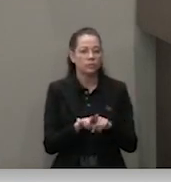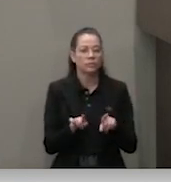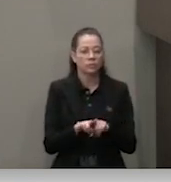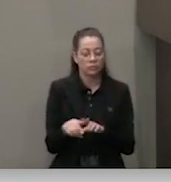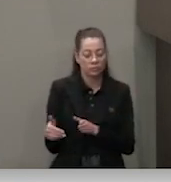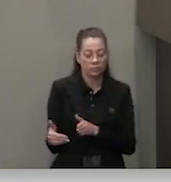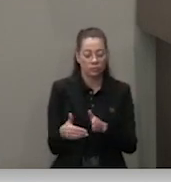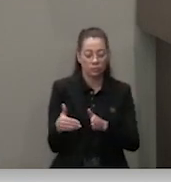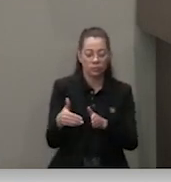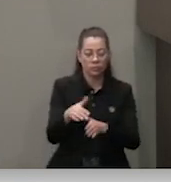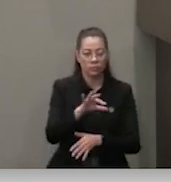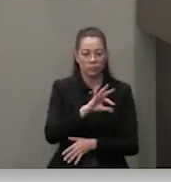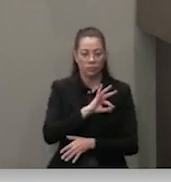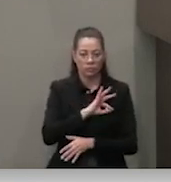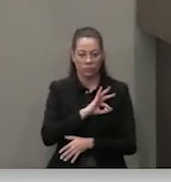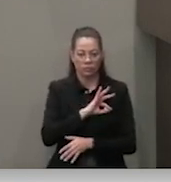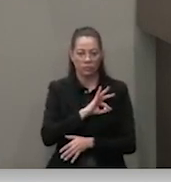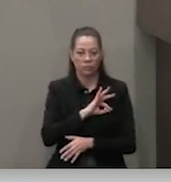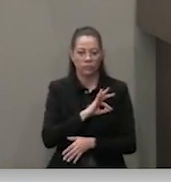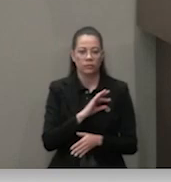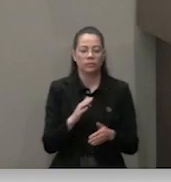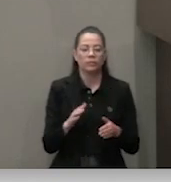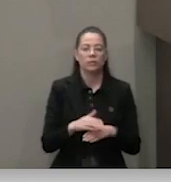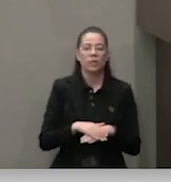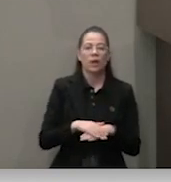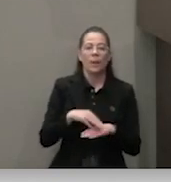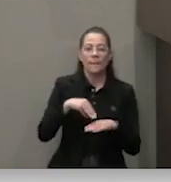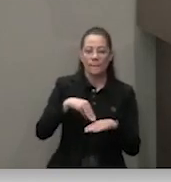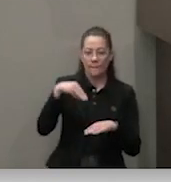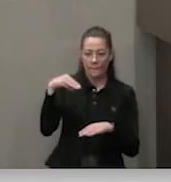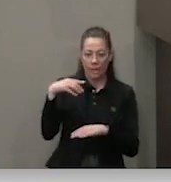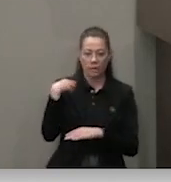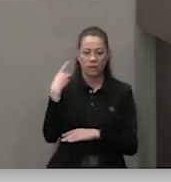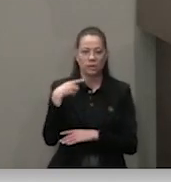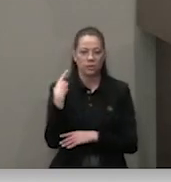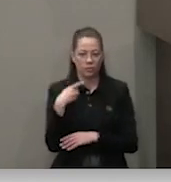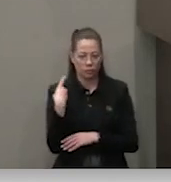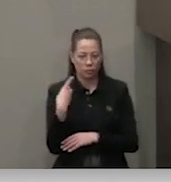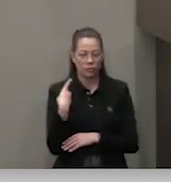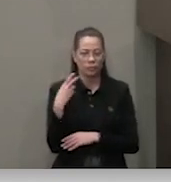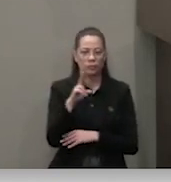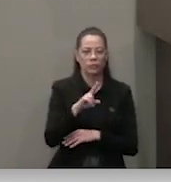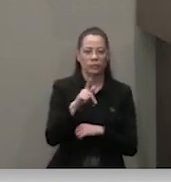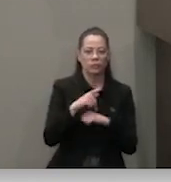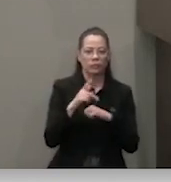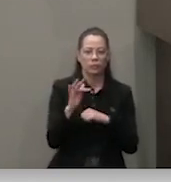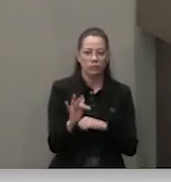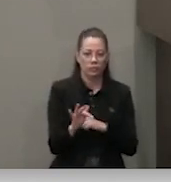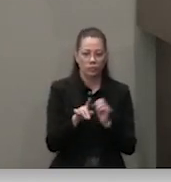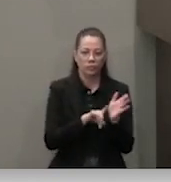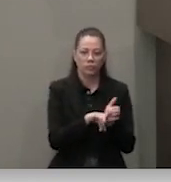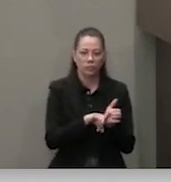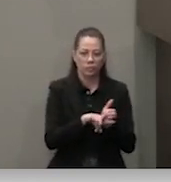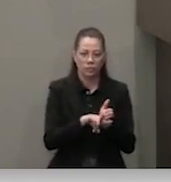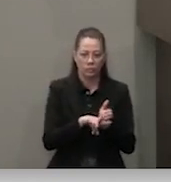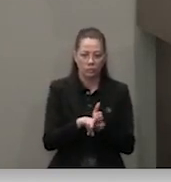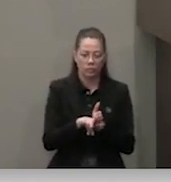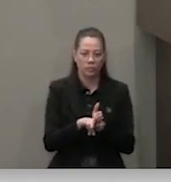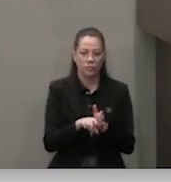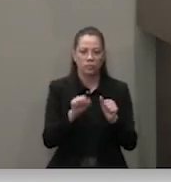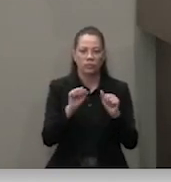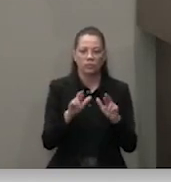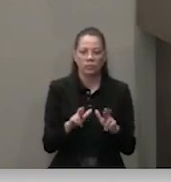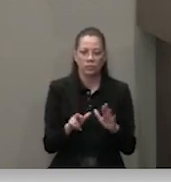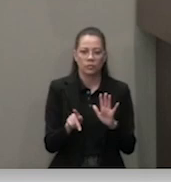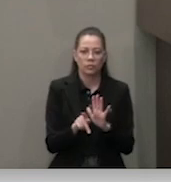carreiras policiais mestre em direito pela Universidade de passofundo pesquisador na